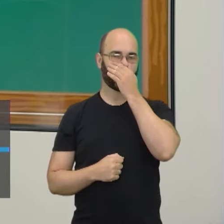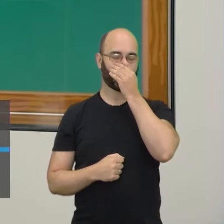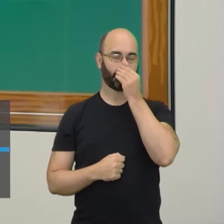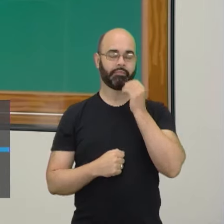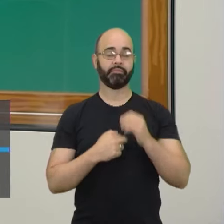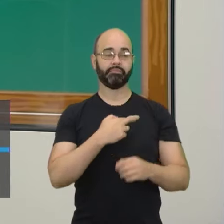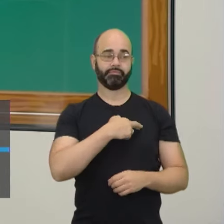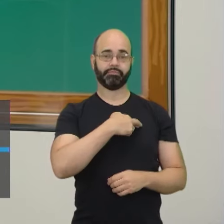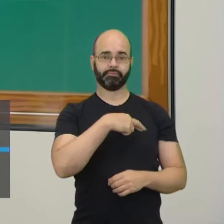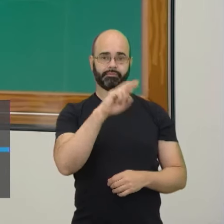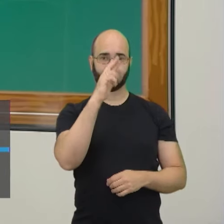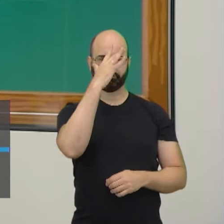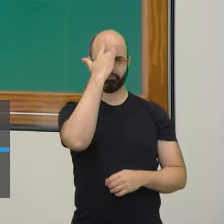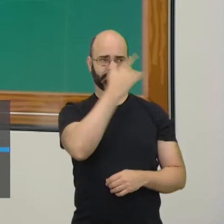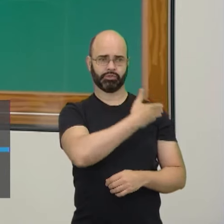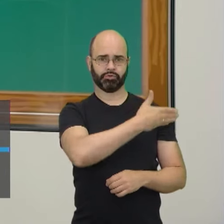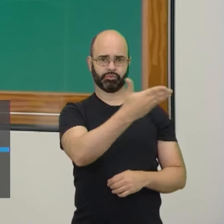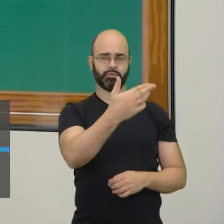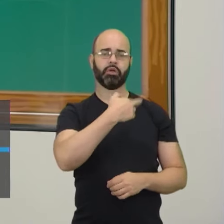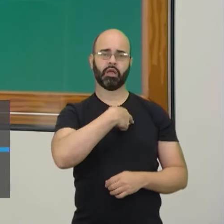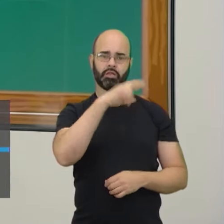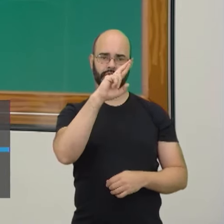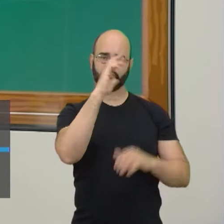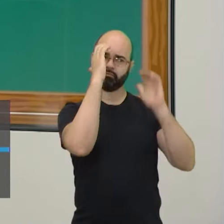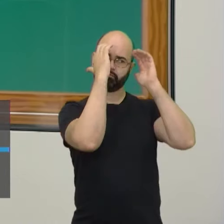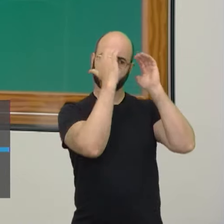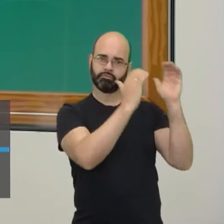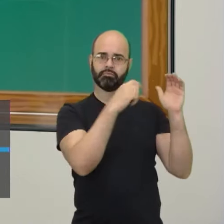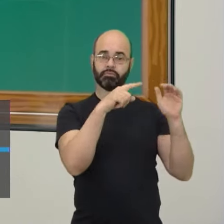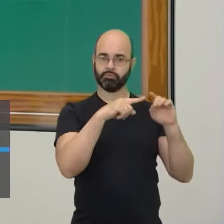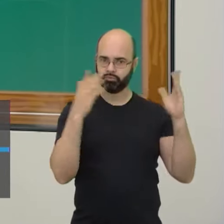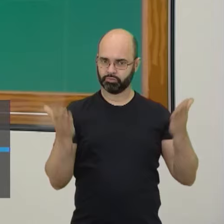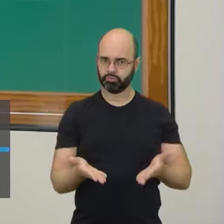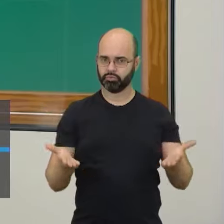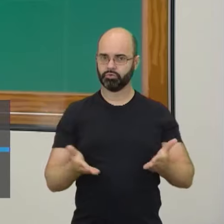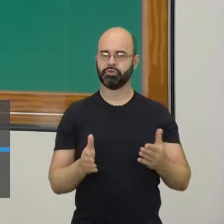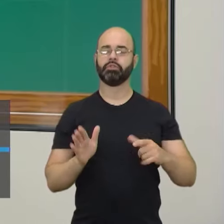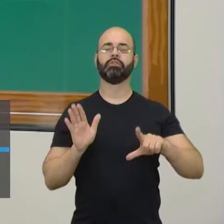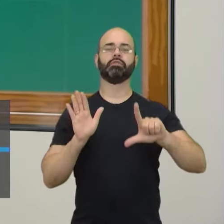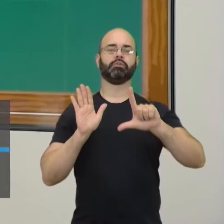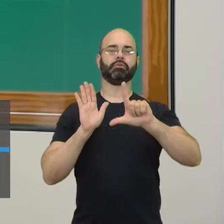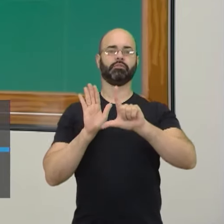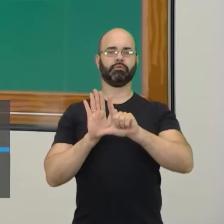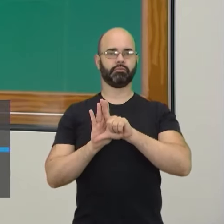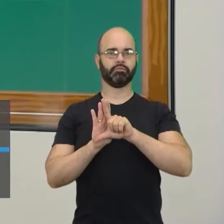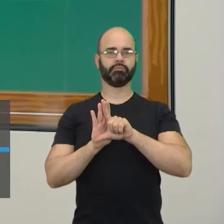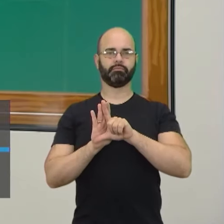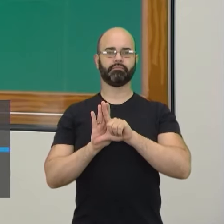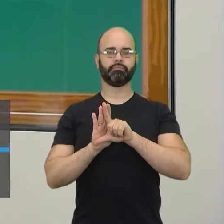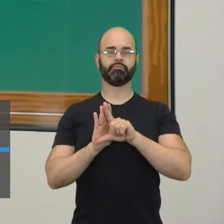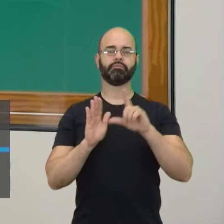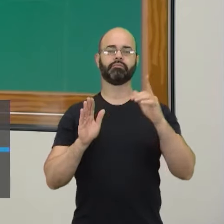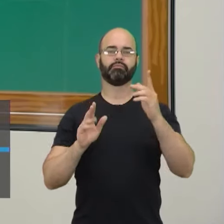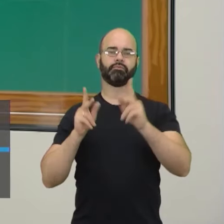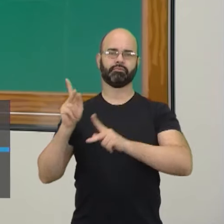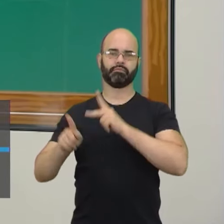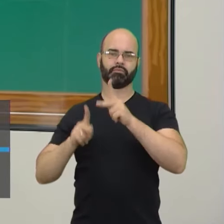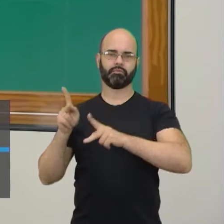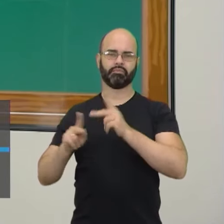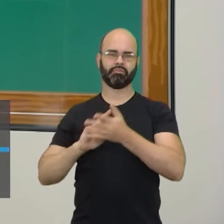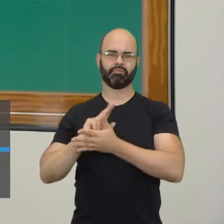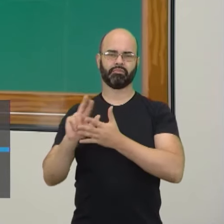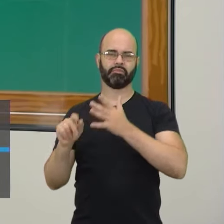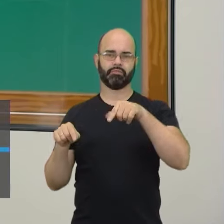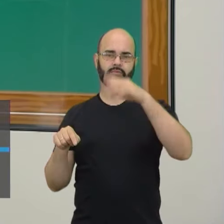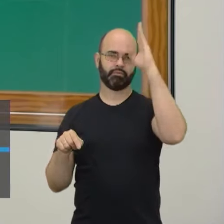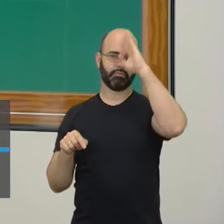outro, correto? Isso tudo na atualidade. Existem leis, nós já sabemos que existem vários povos que chegaram aqui no Brasil